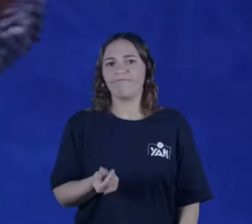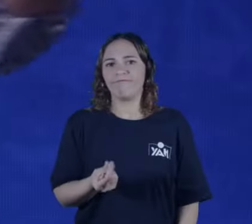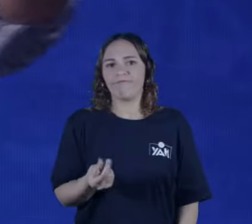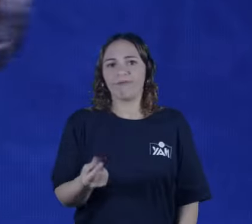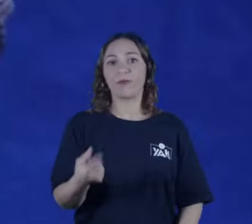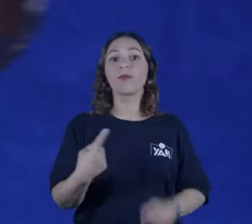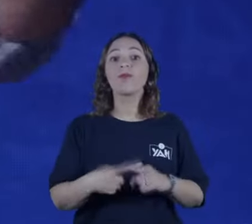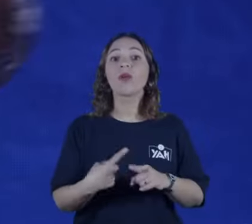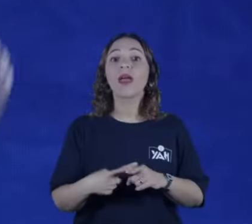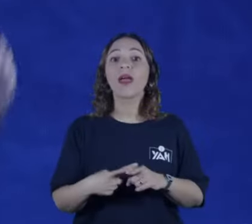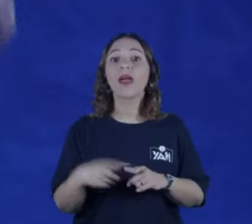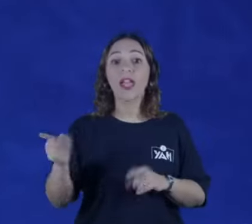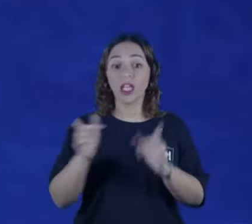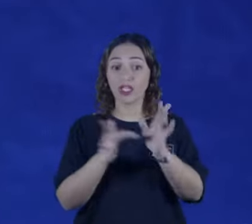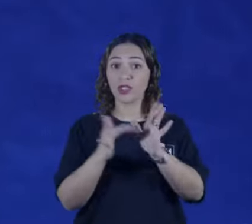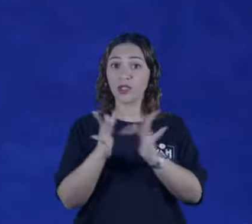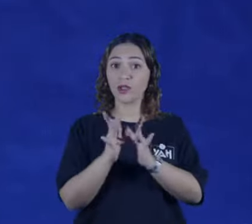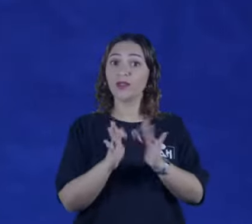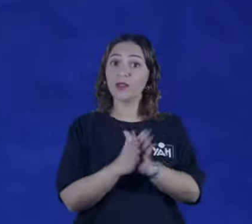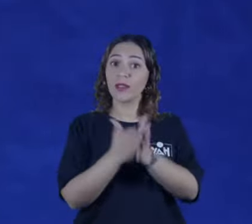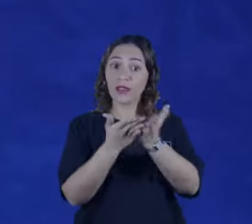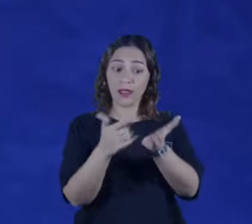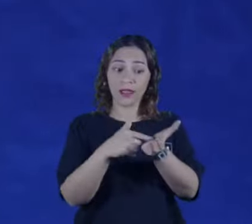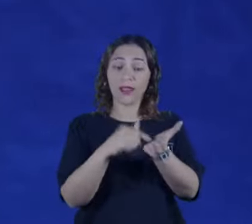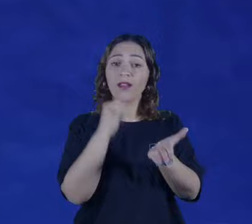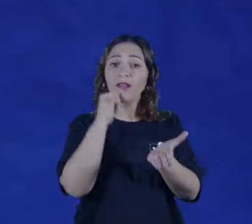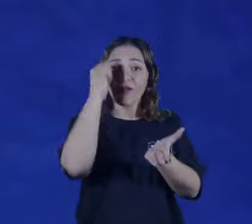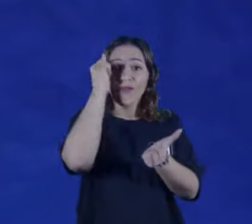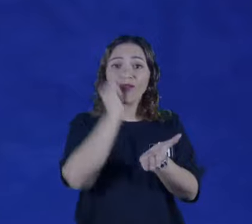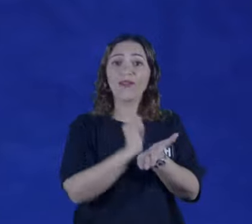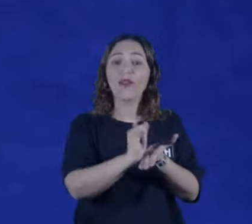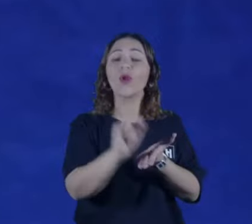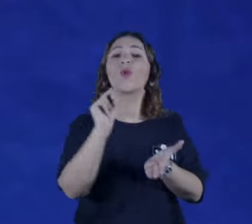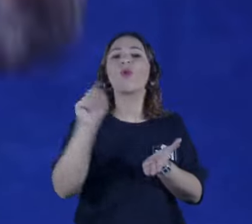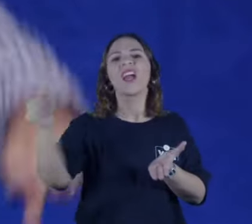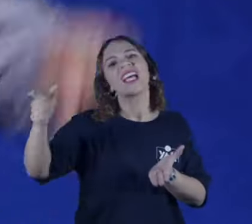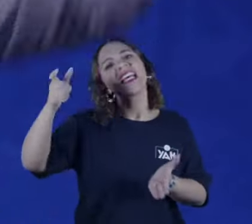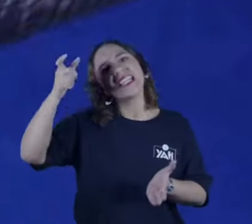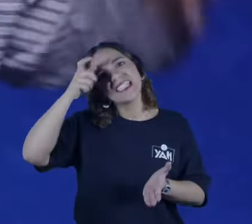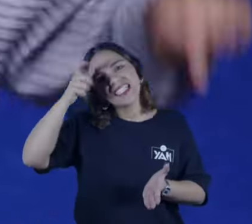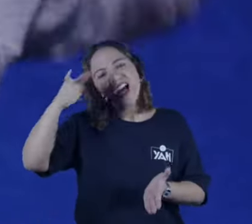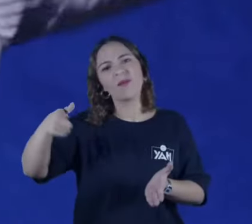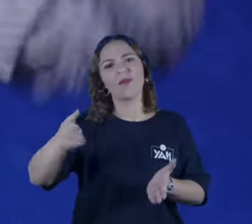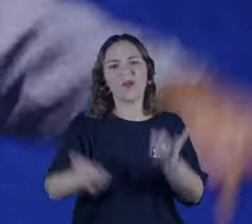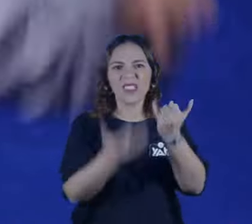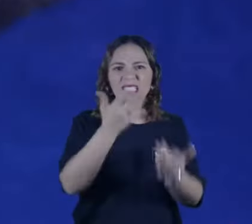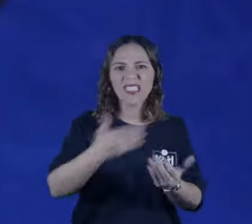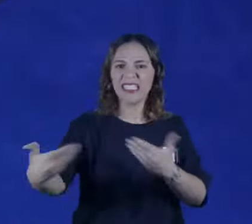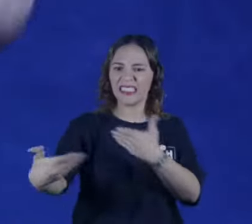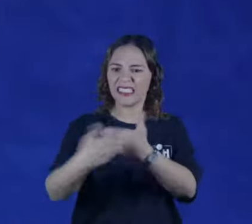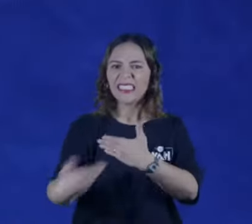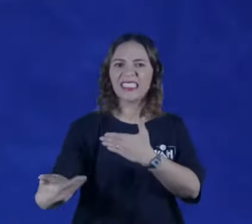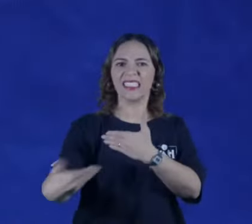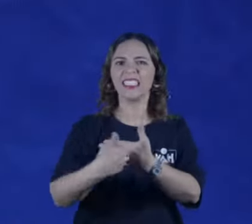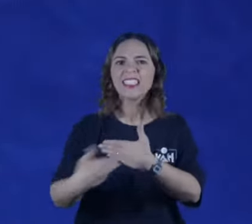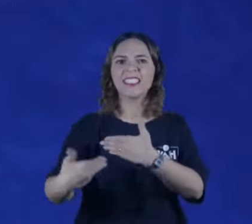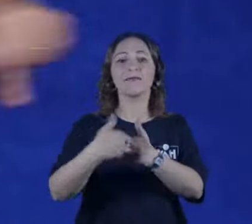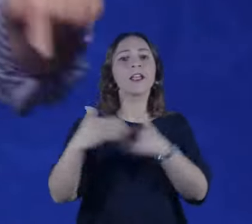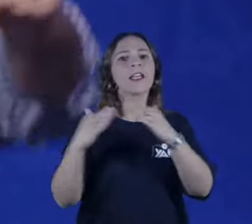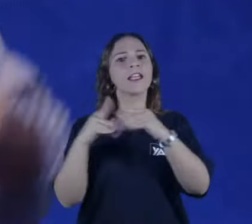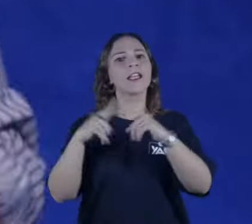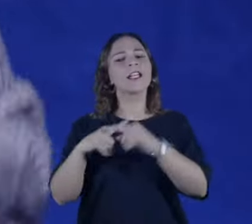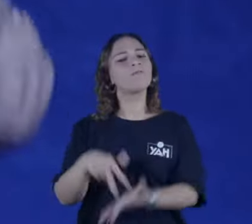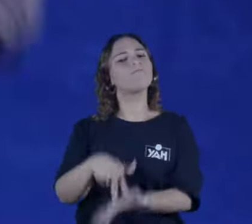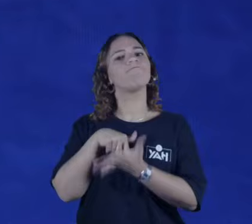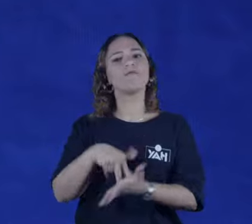disse: as portas do inferno não prevalecerão contra ela. A igreja vai permanecer até a vinda